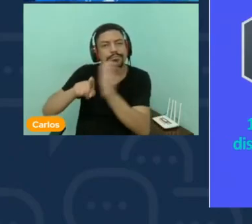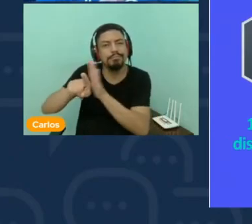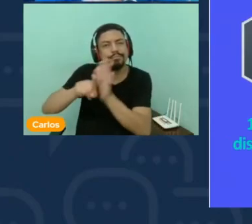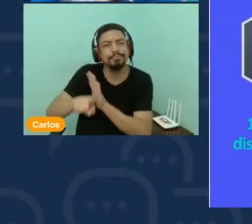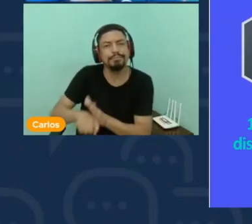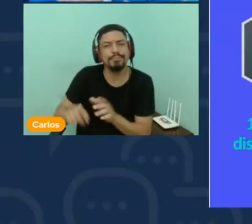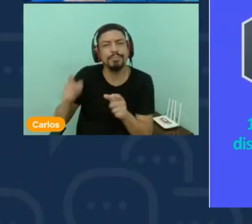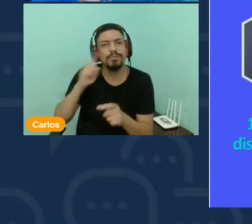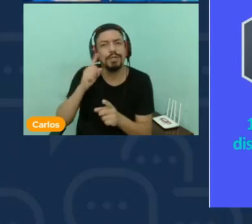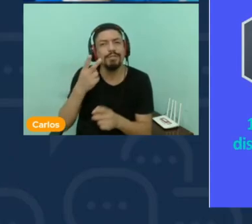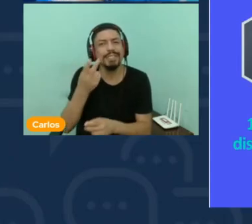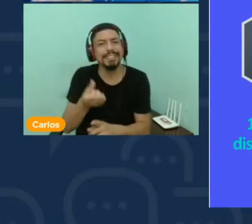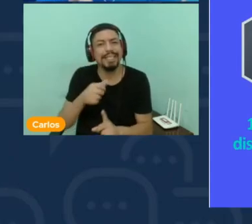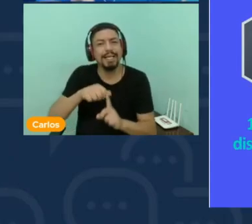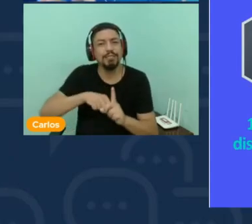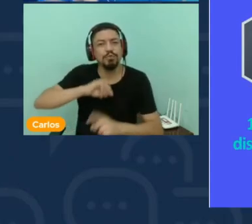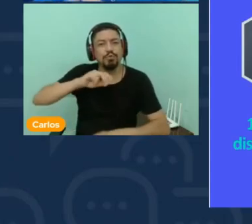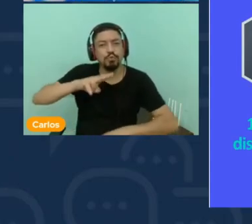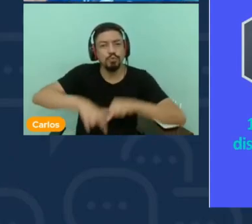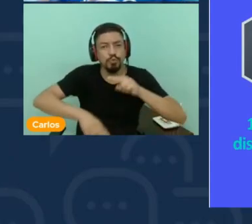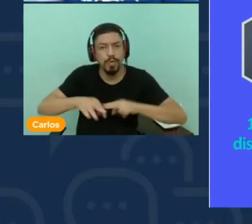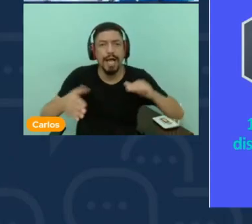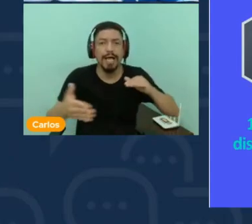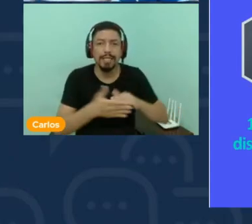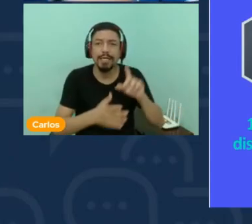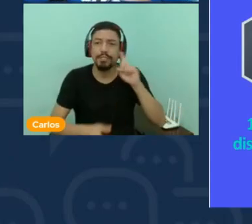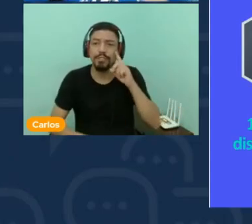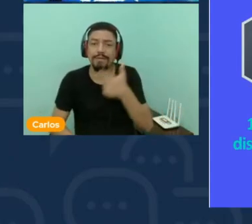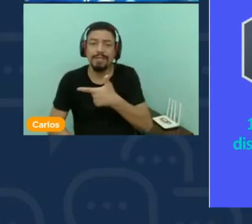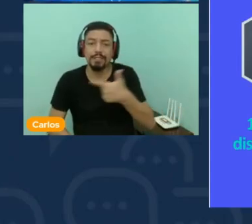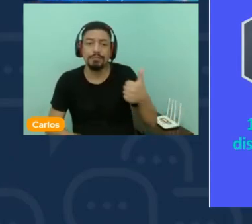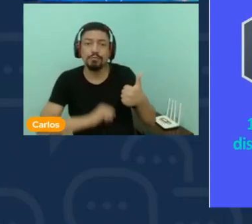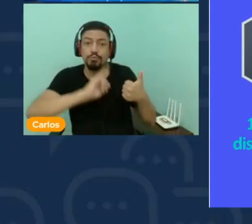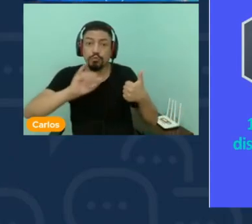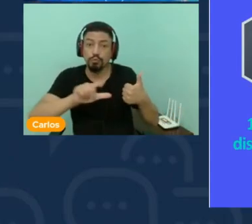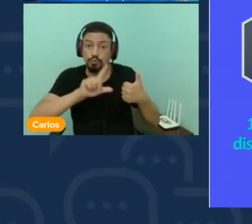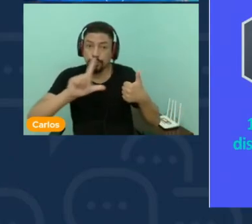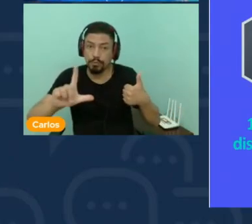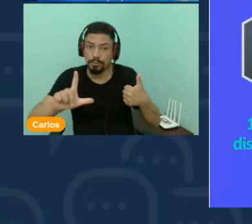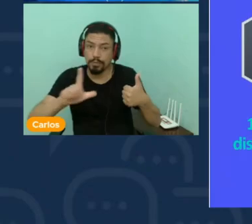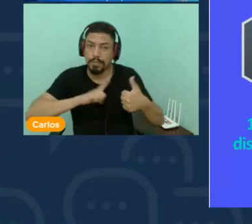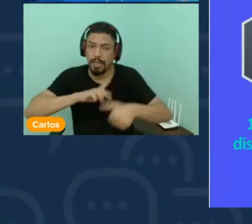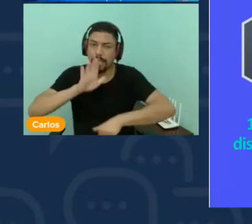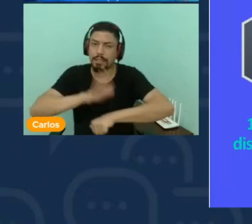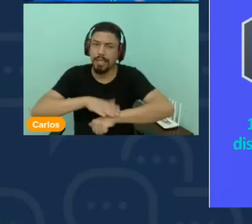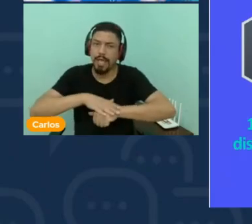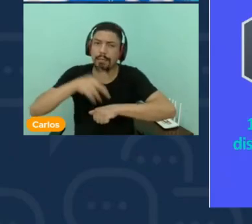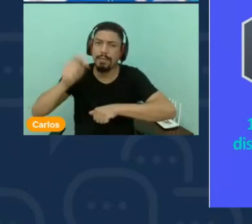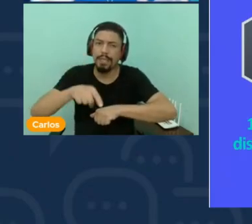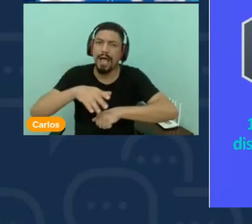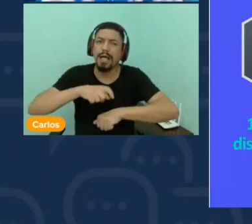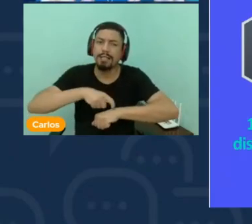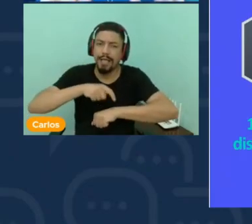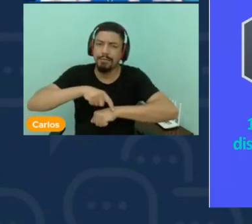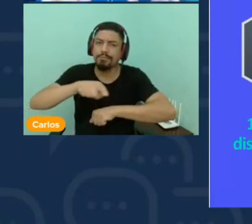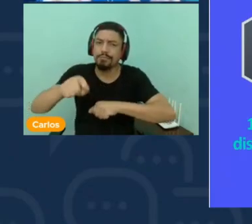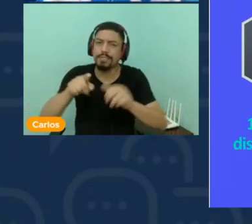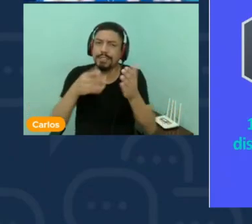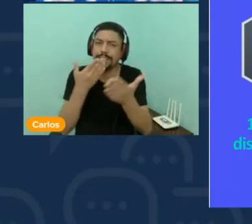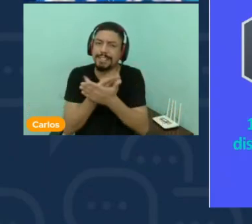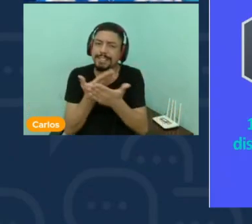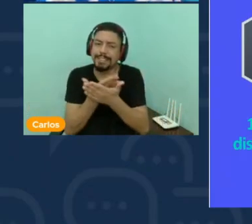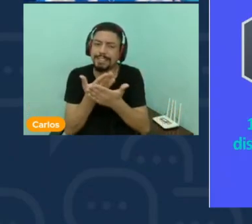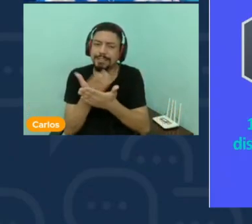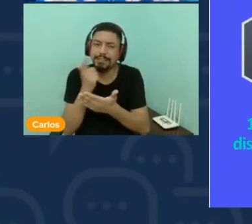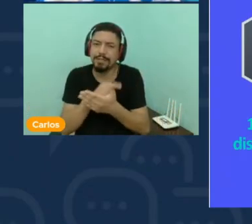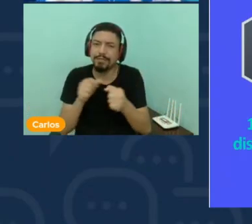junho a 21 de julho. Então, vocês vão ter aí um tempo para fazer, beleza? esse